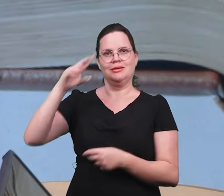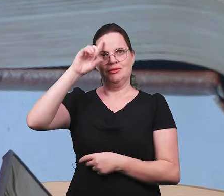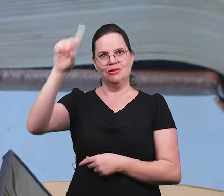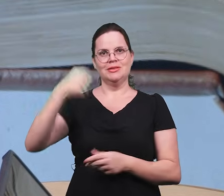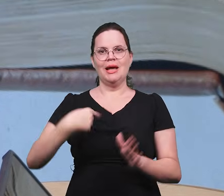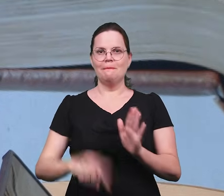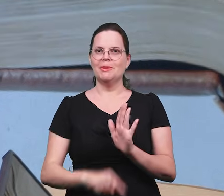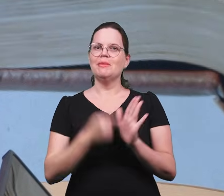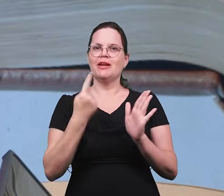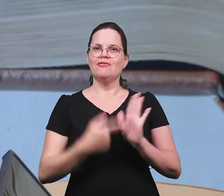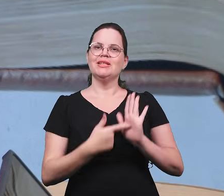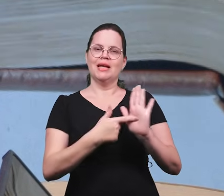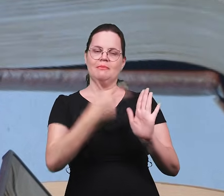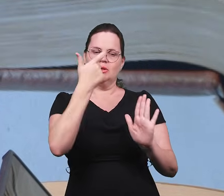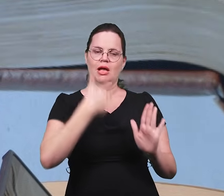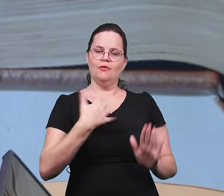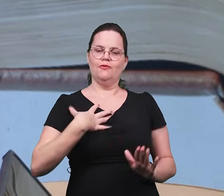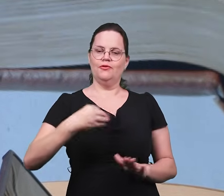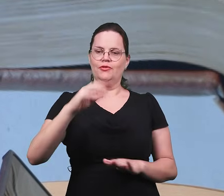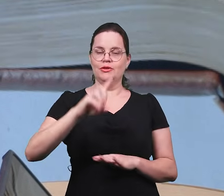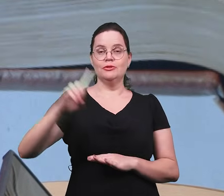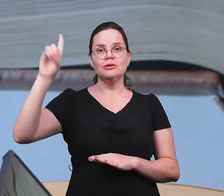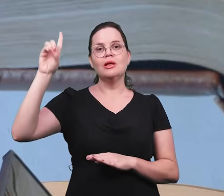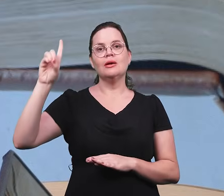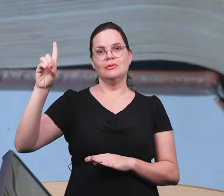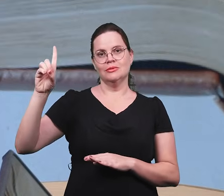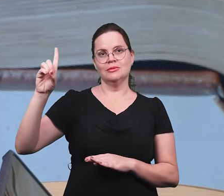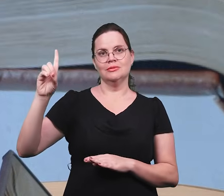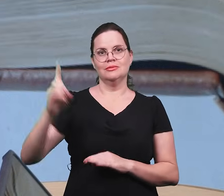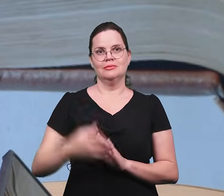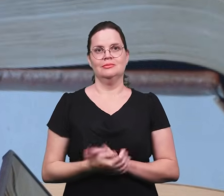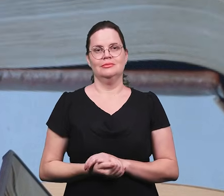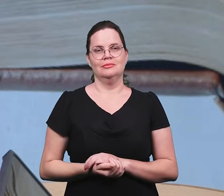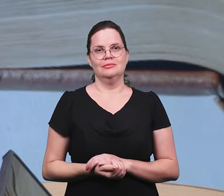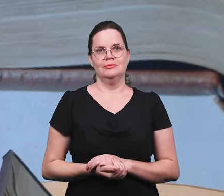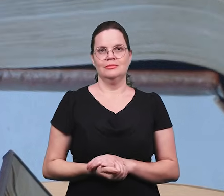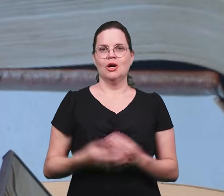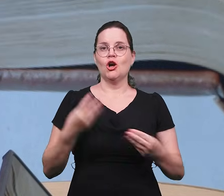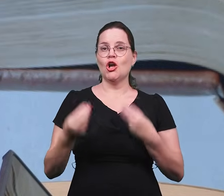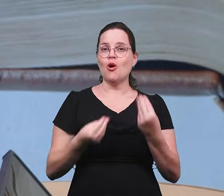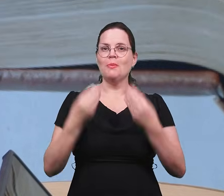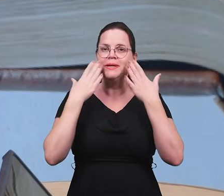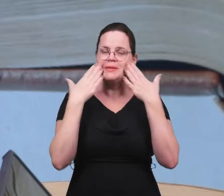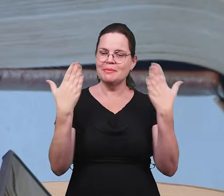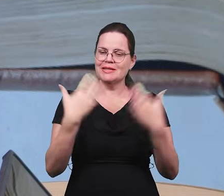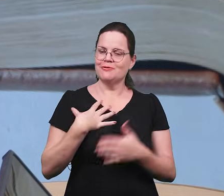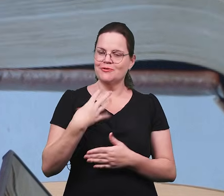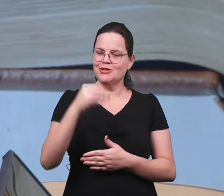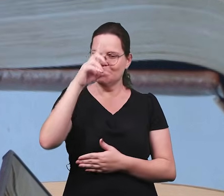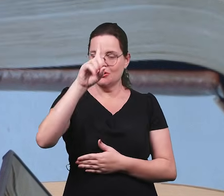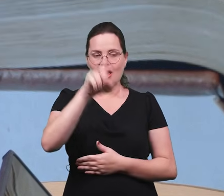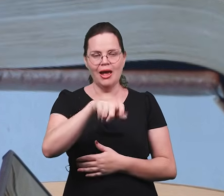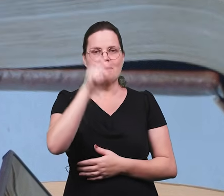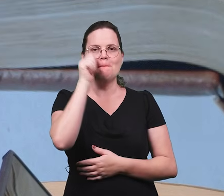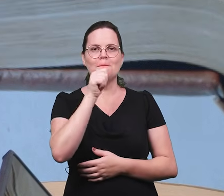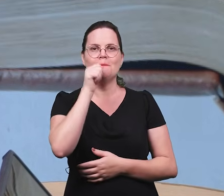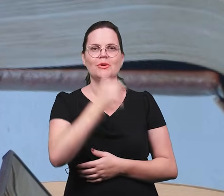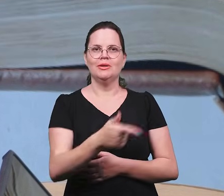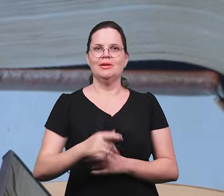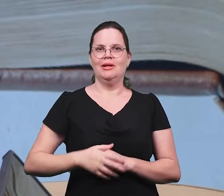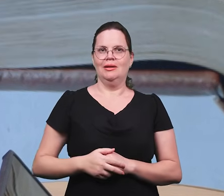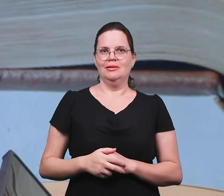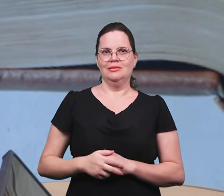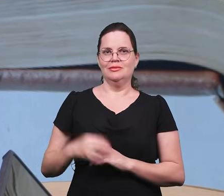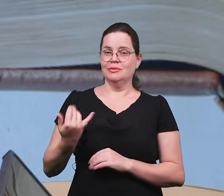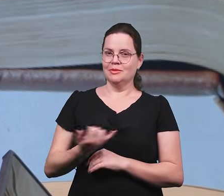Deus pela primeira vez. Esse é o momento em que ele se revela pela primeira vez e ele fez isso a uma mulher. Olha que